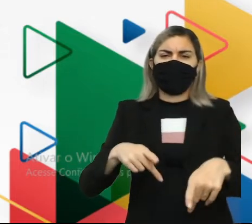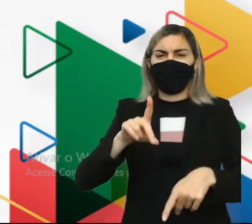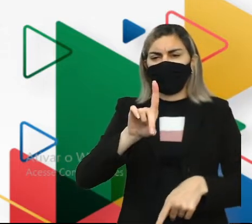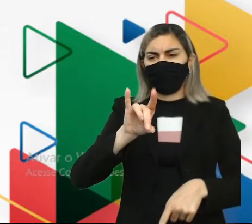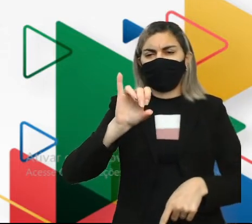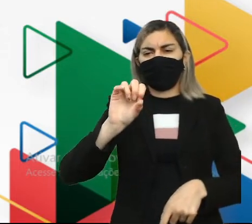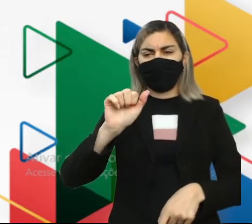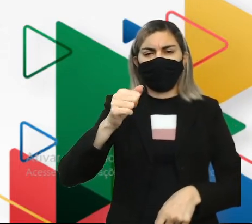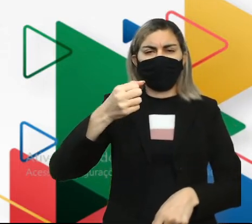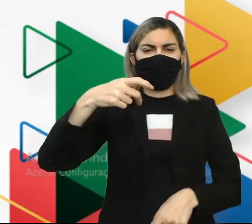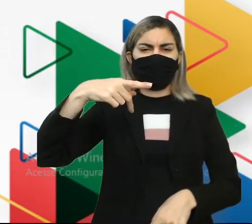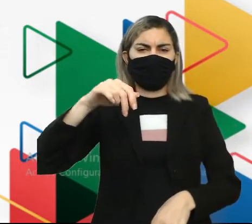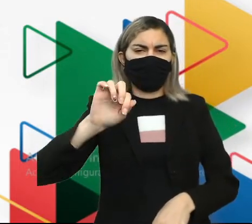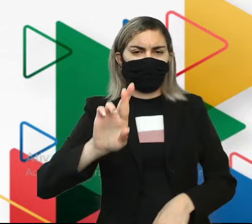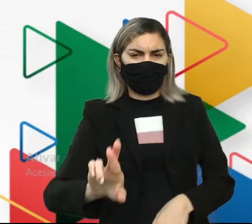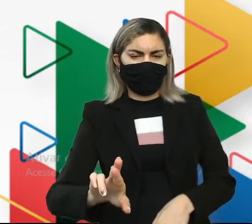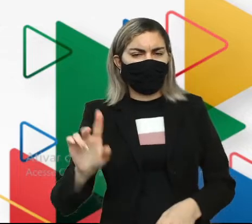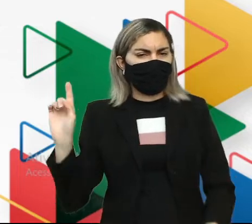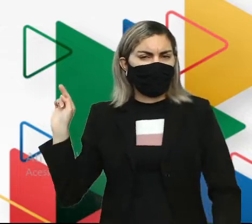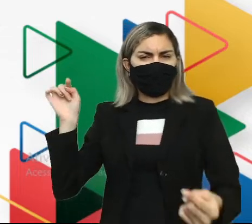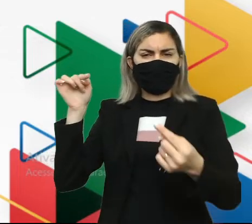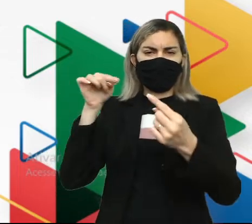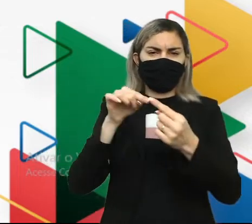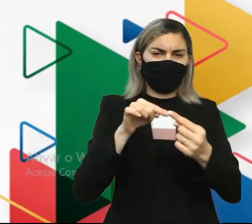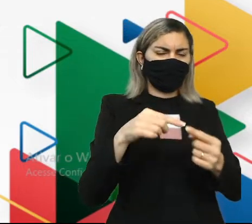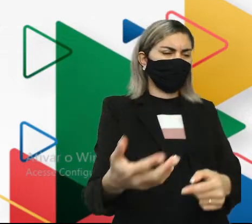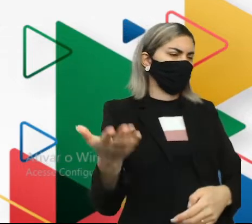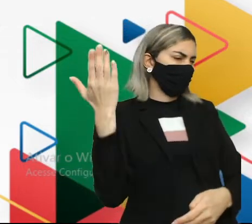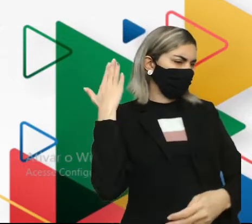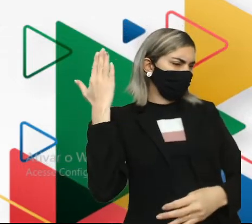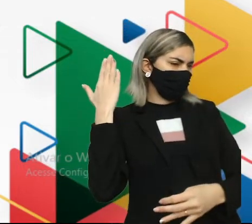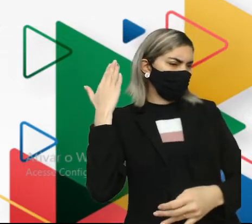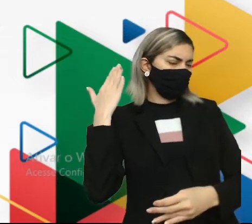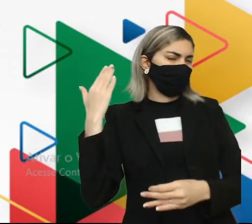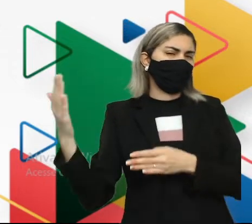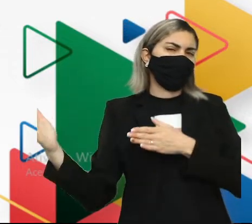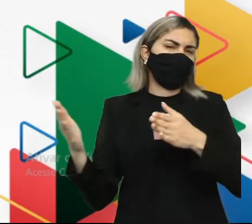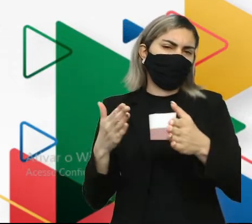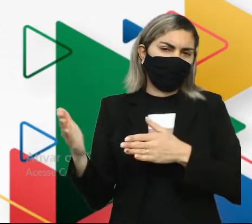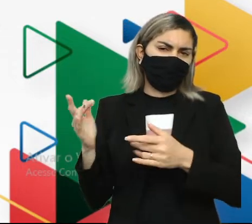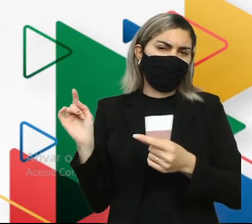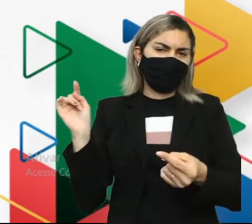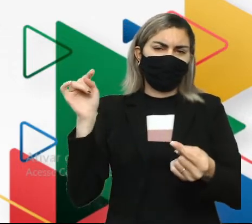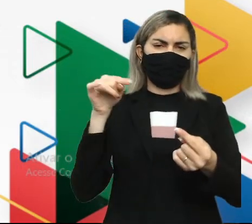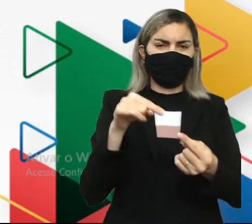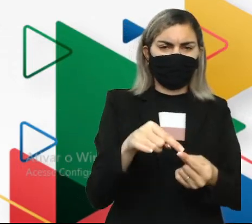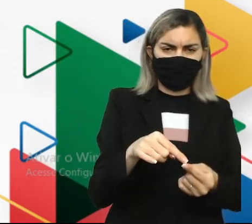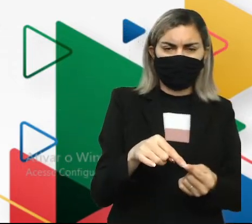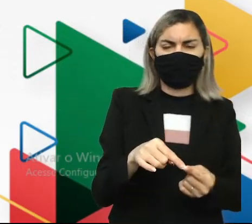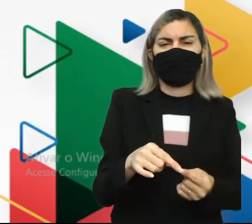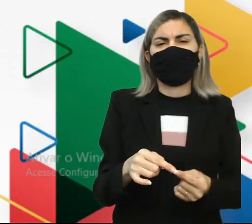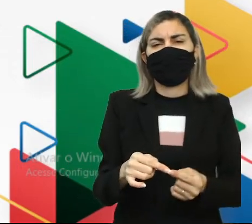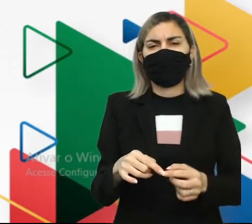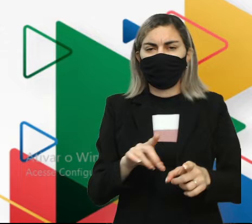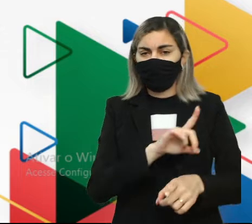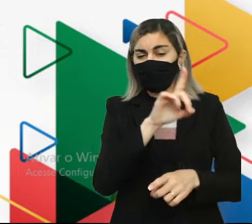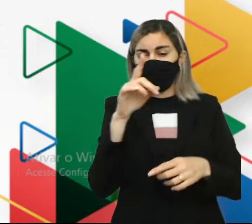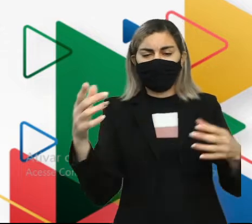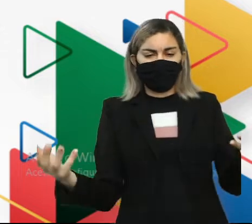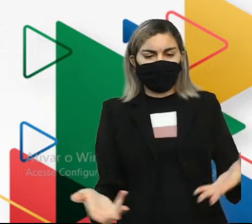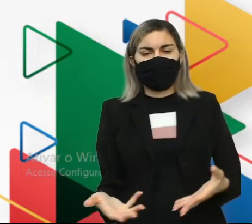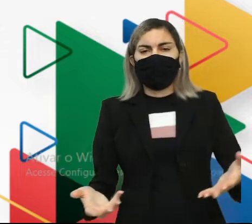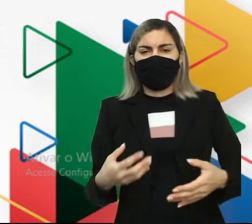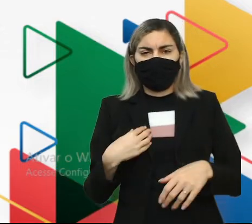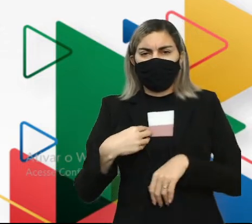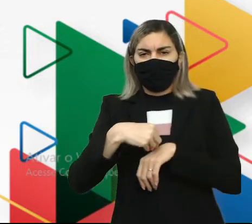diáspora. Certo? Aqui eu faço um paralelo desse passado, dessa primeira diáspora aqui que a gente pode colocar, com os dias atuais.